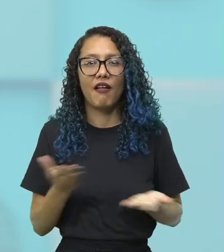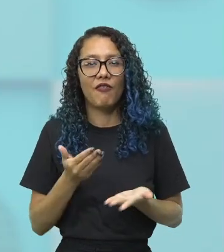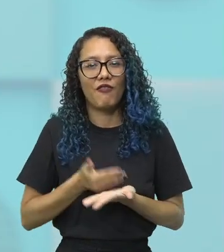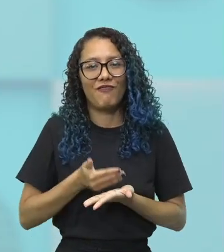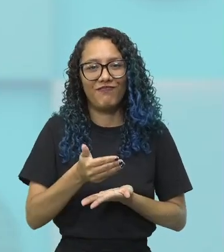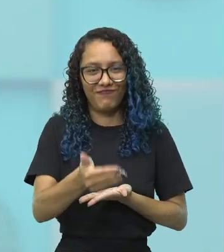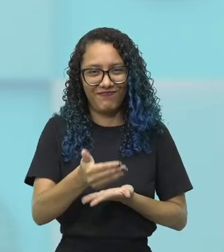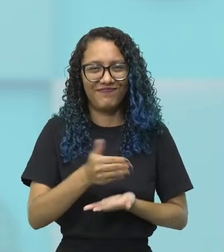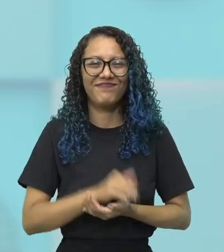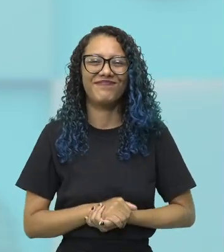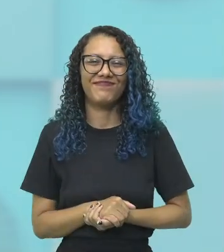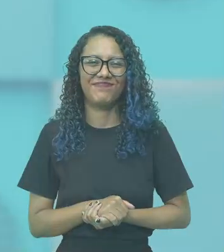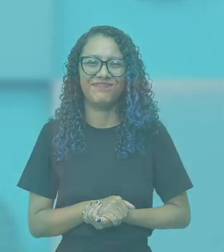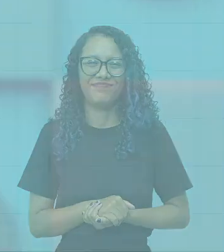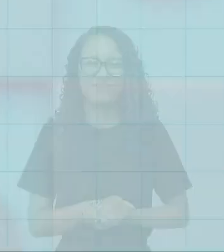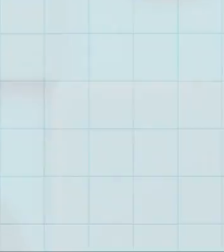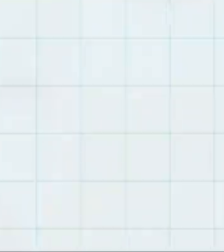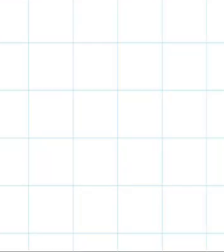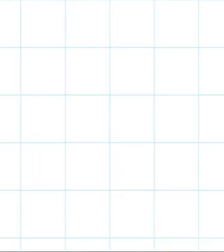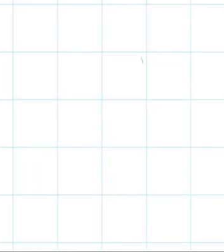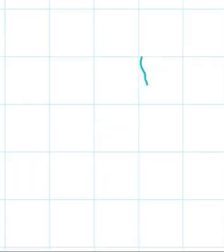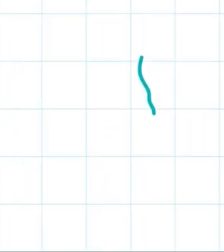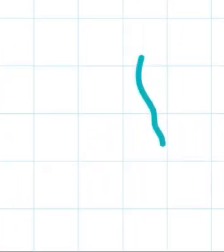Então, vamos para a nossa aula.